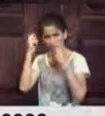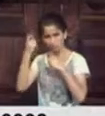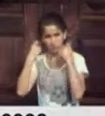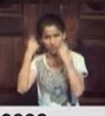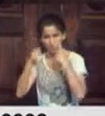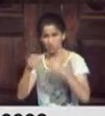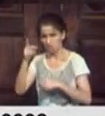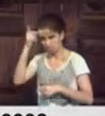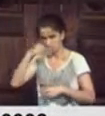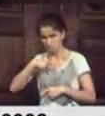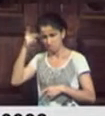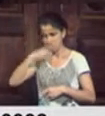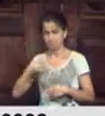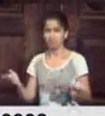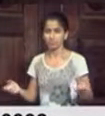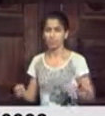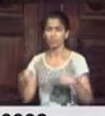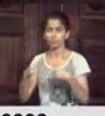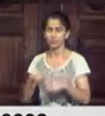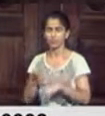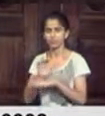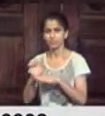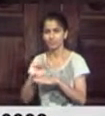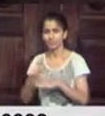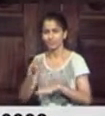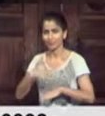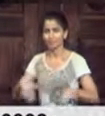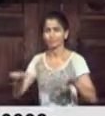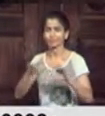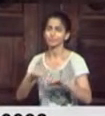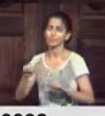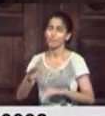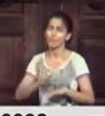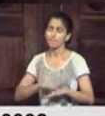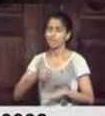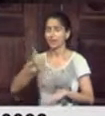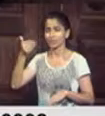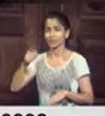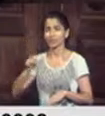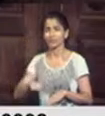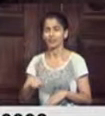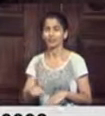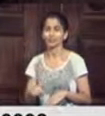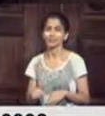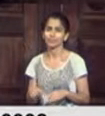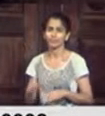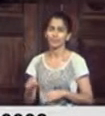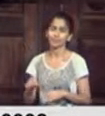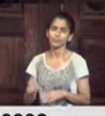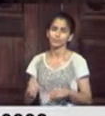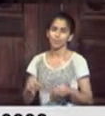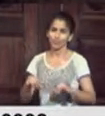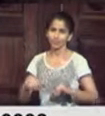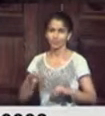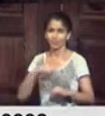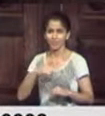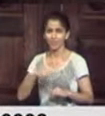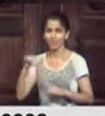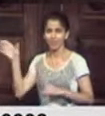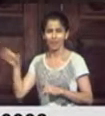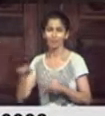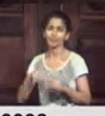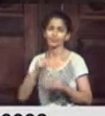de convulsão social, ruptura do tecido social, de previsões ou de prejuízos incalculáveis,